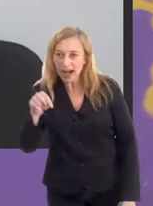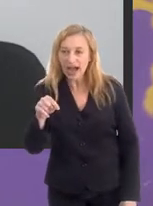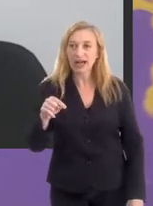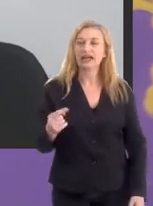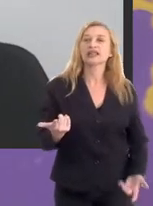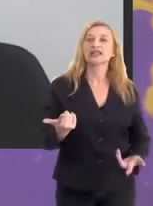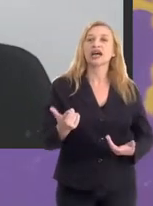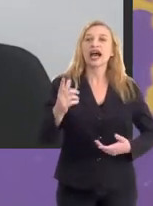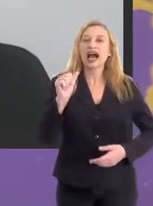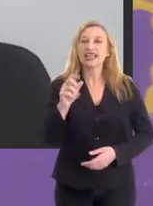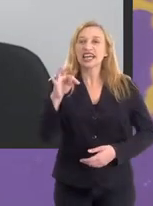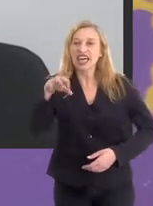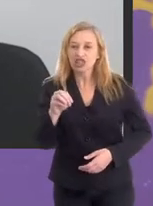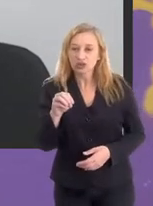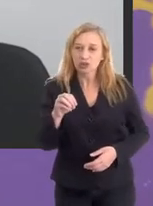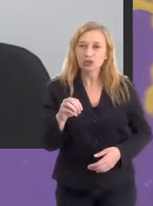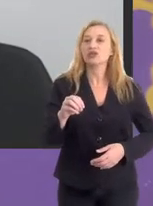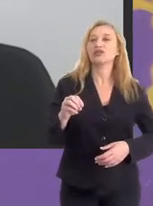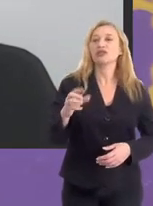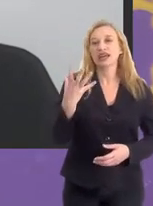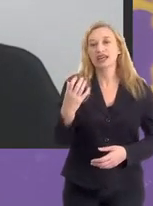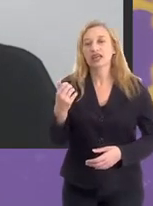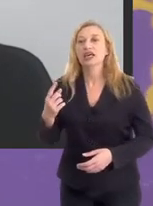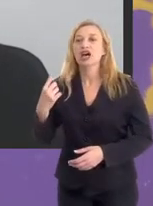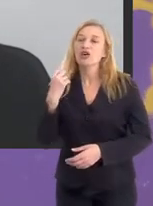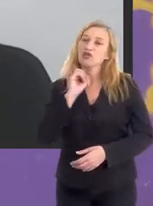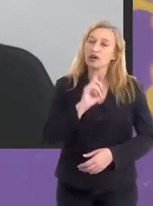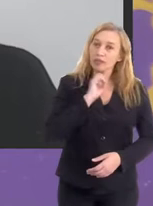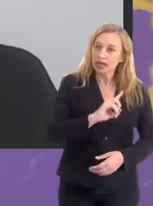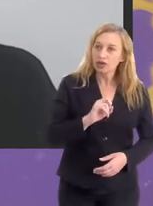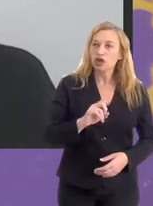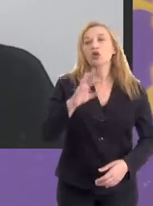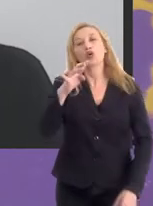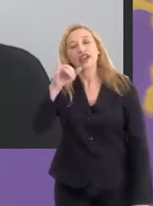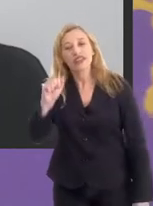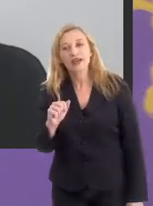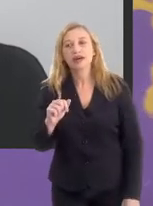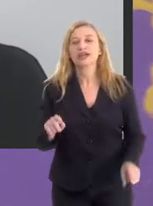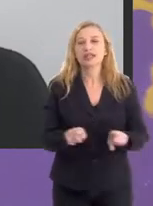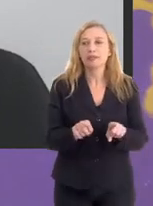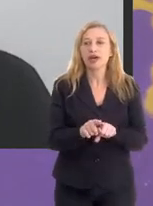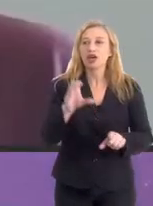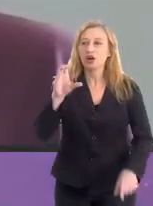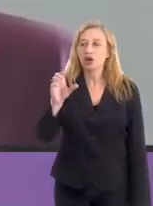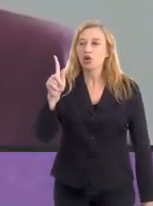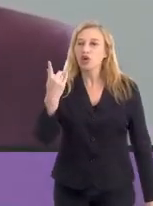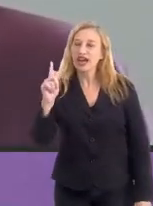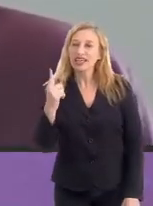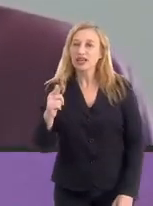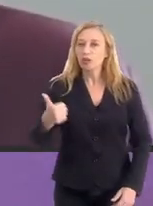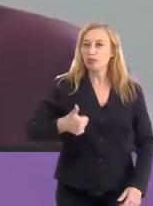Goianiense vai receber o Flamengo em Goiânia Avaí e América Mineiro e Coritiba e Goiás